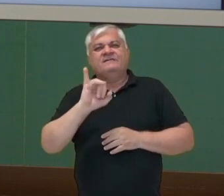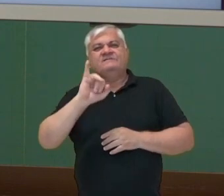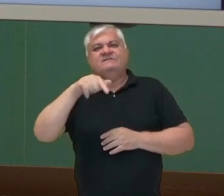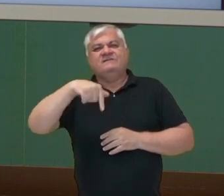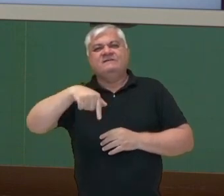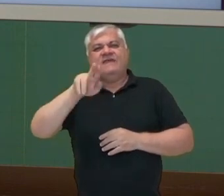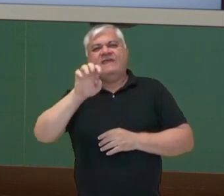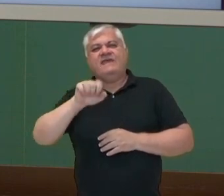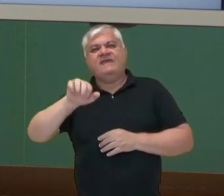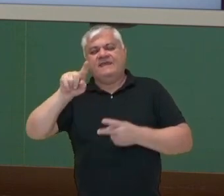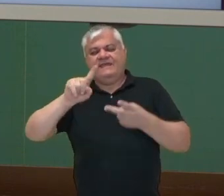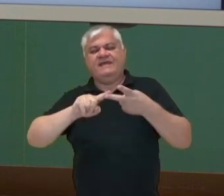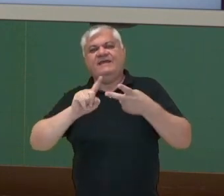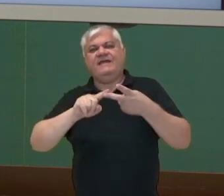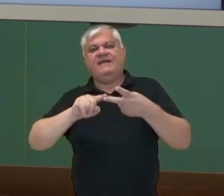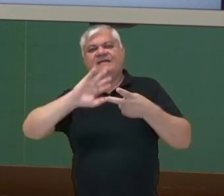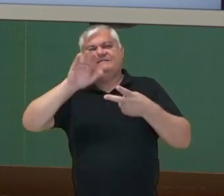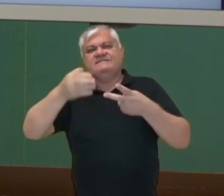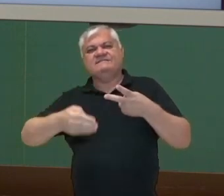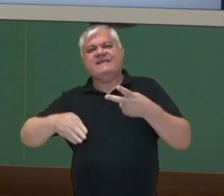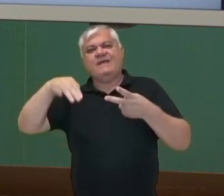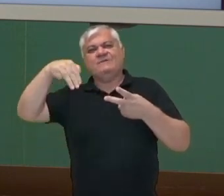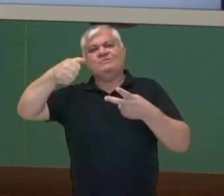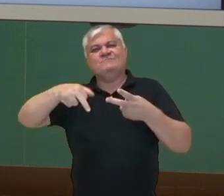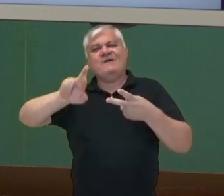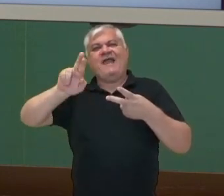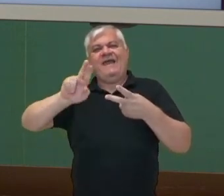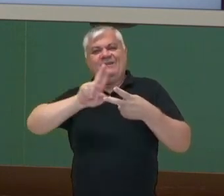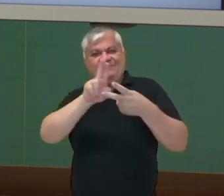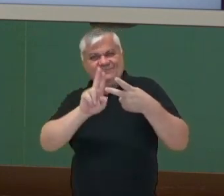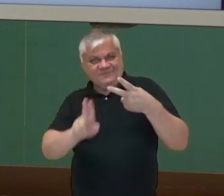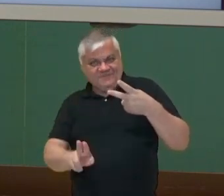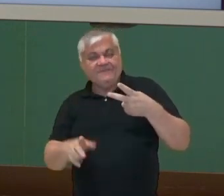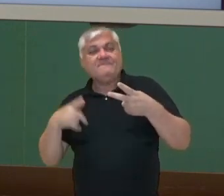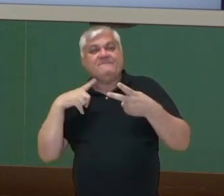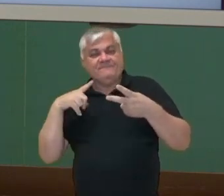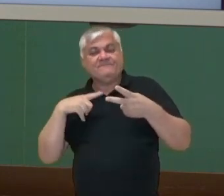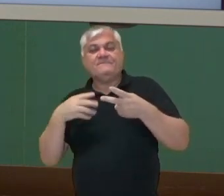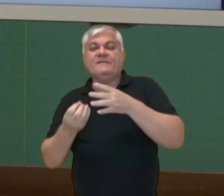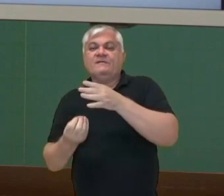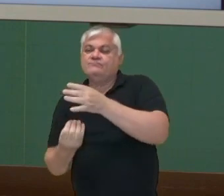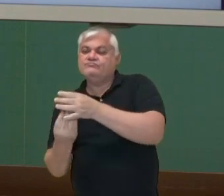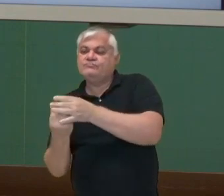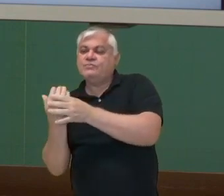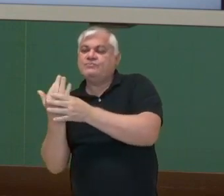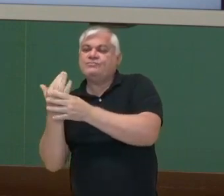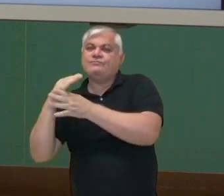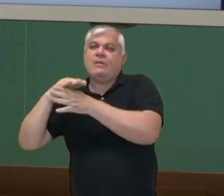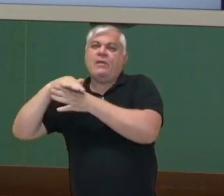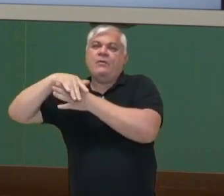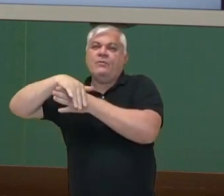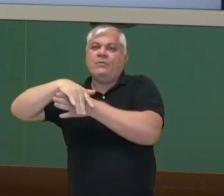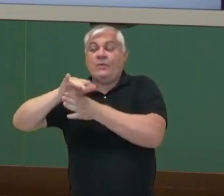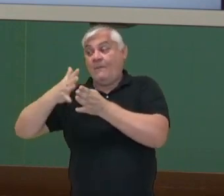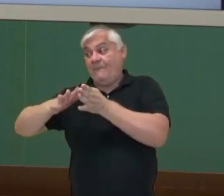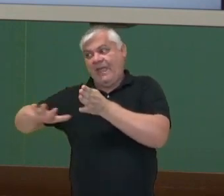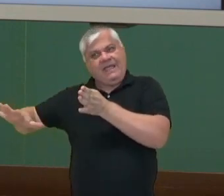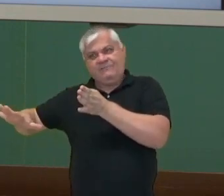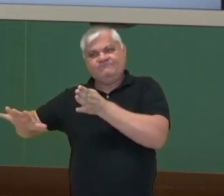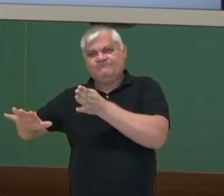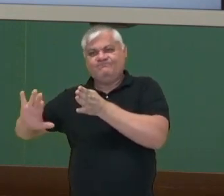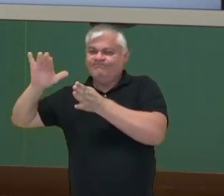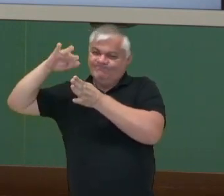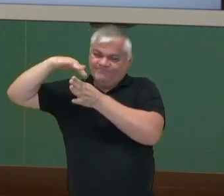né? E aí os rios, as nascentes deles vão ficar aqui nessas áreas de serra e vão correr em direção